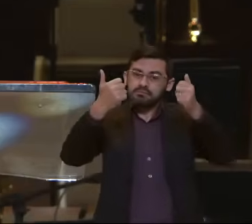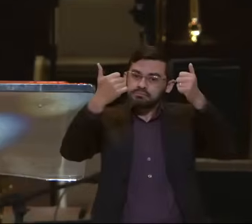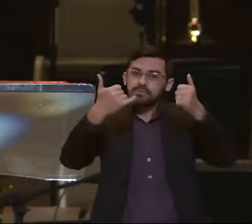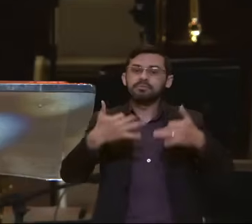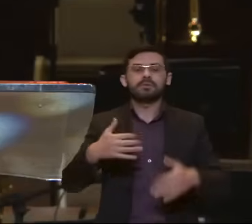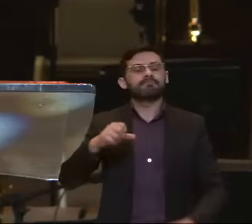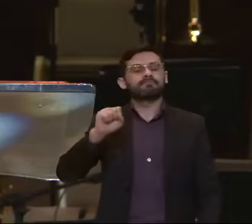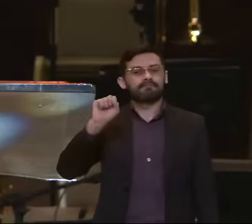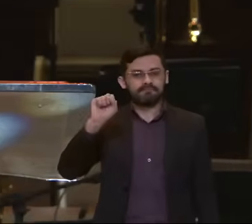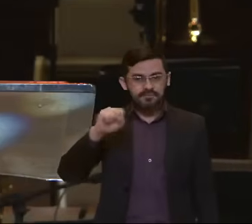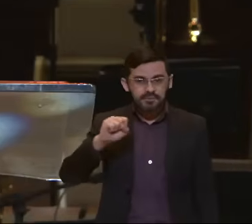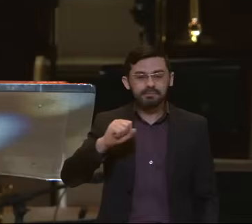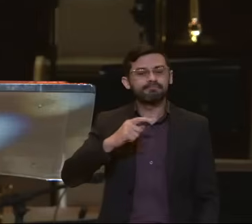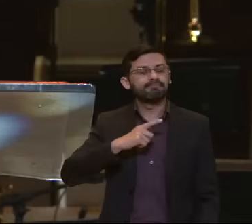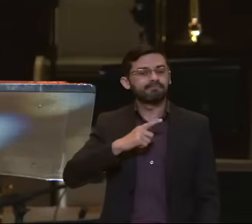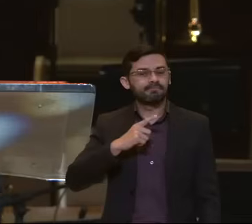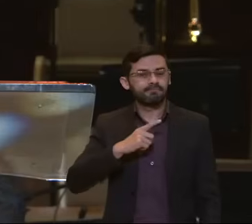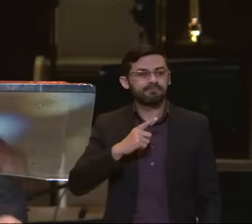sim.